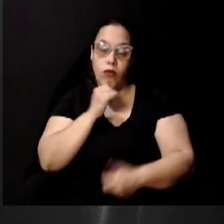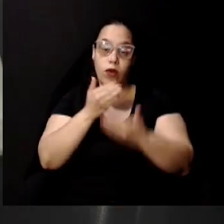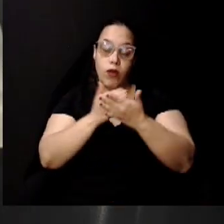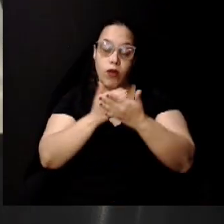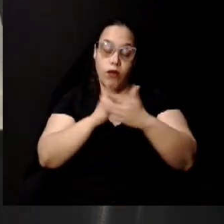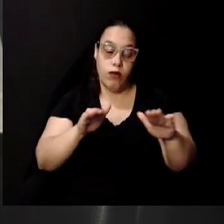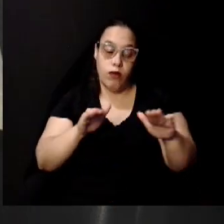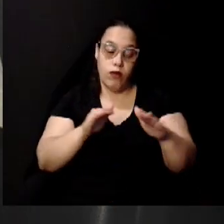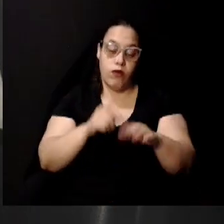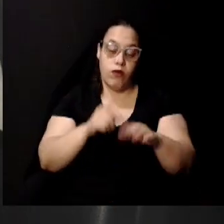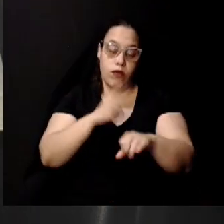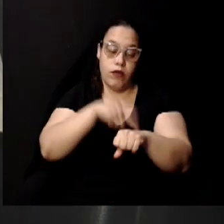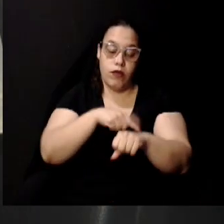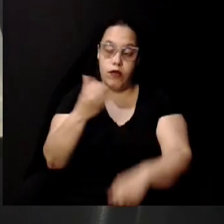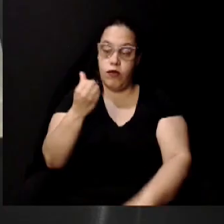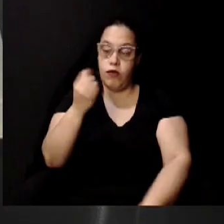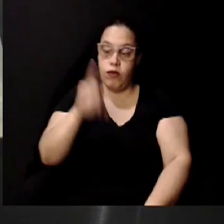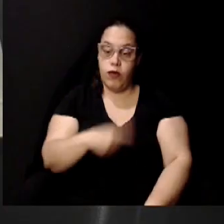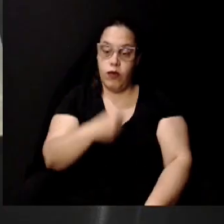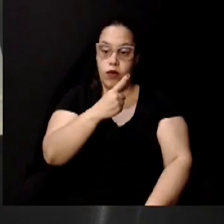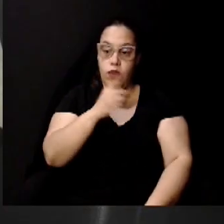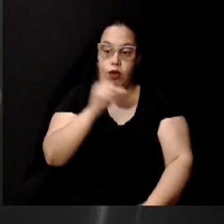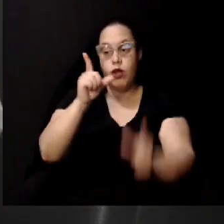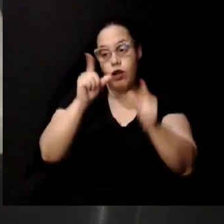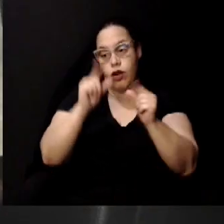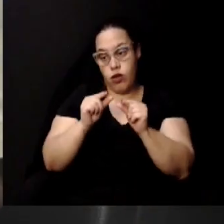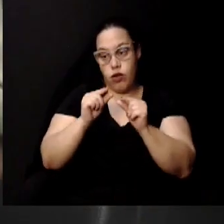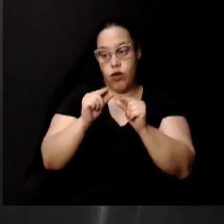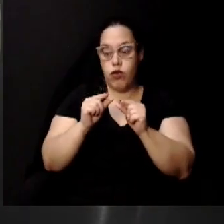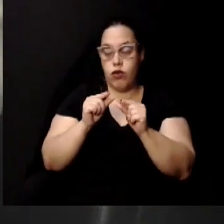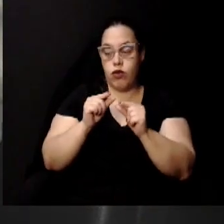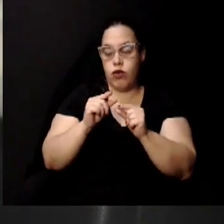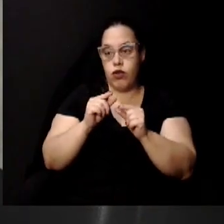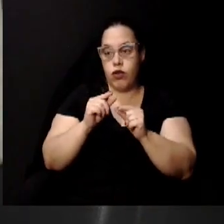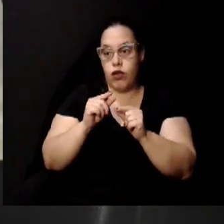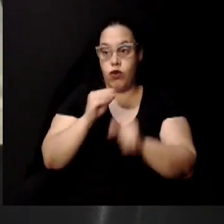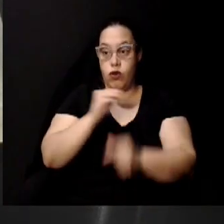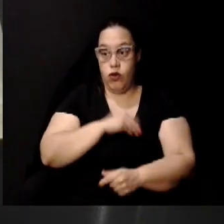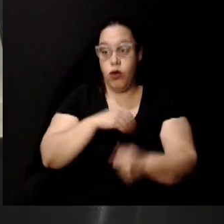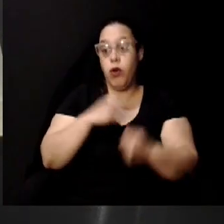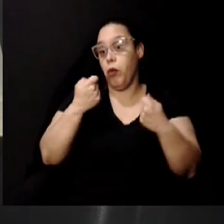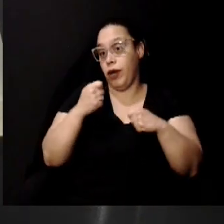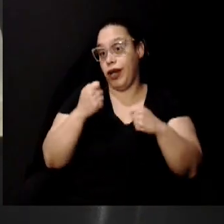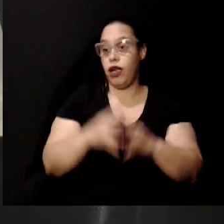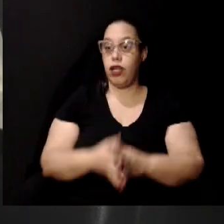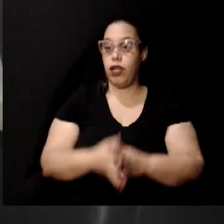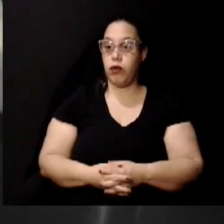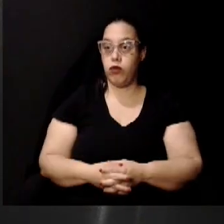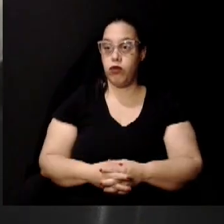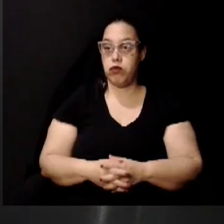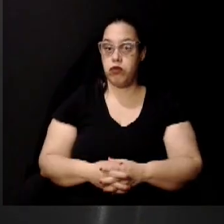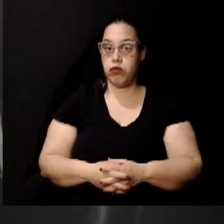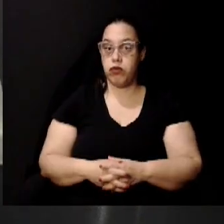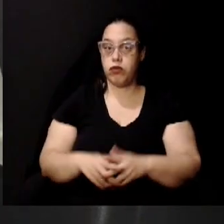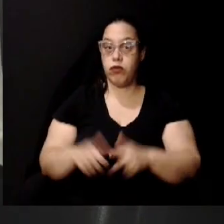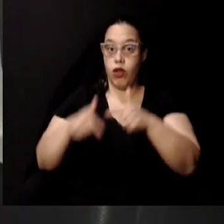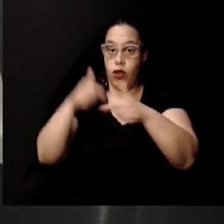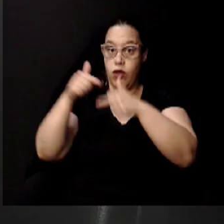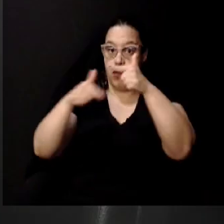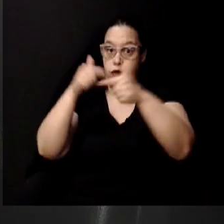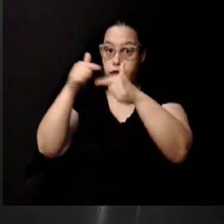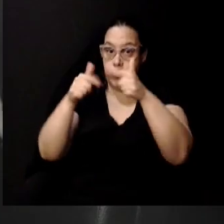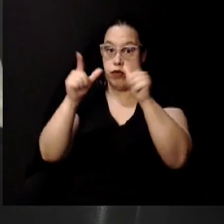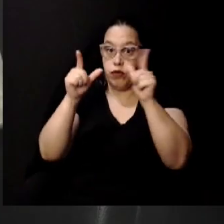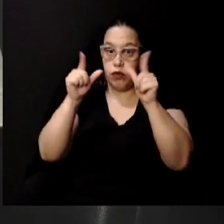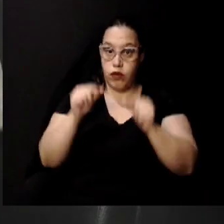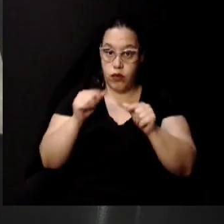6x1, sem redução de salários, que essa é a reivindicação, mas é uma necessidade. E isso vai gerar emprego. Porque na medida que você reduz a jornada de